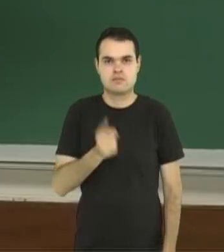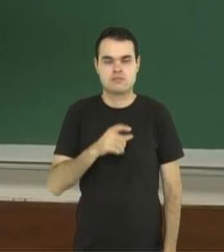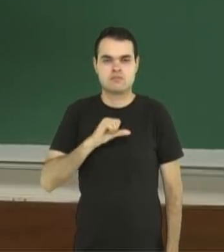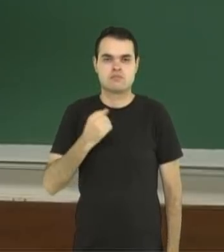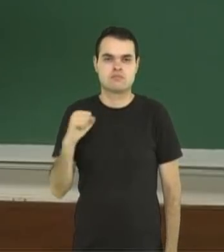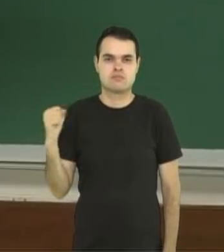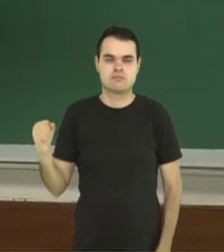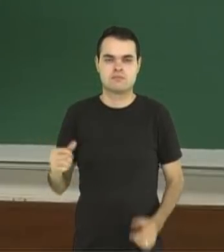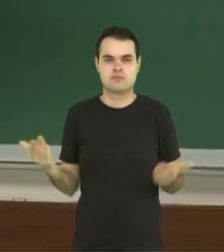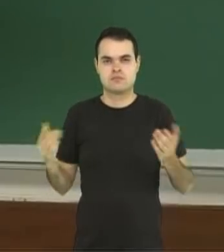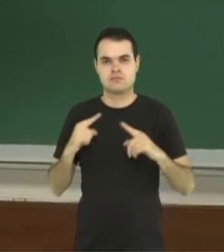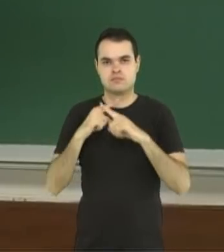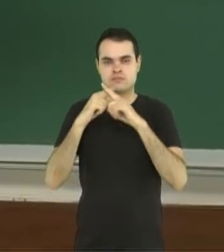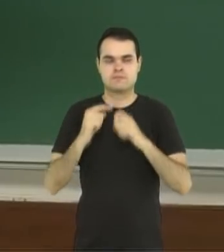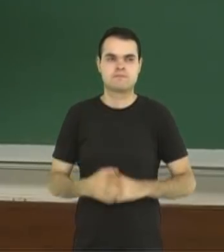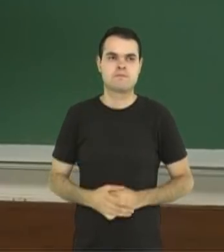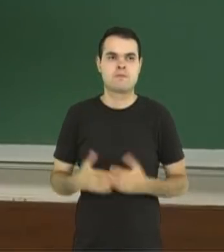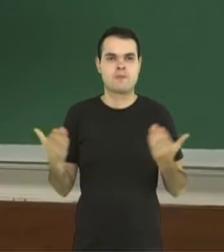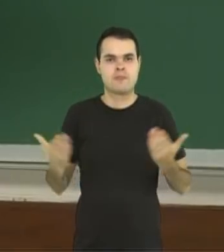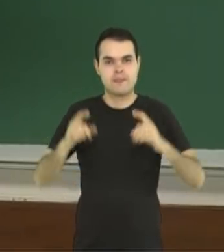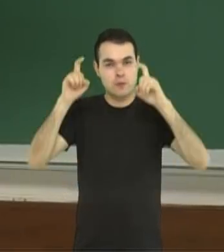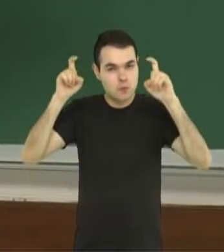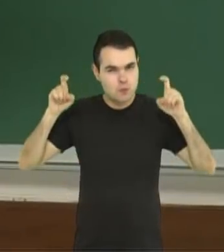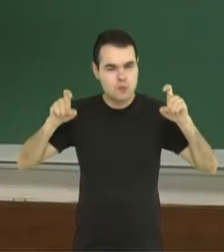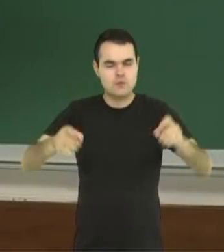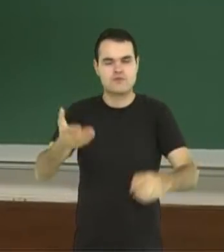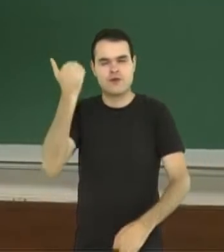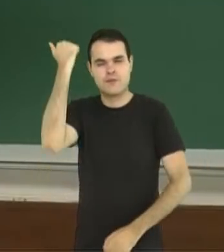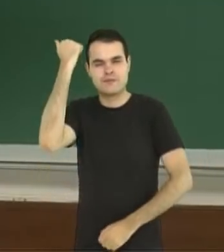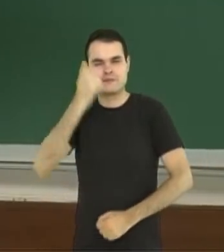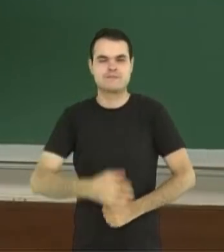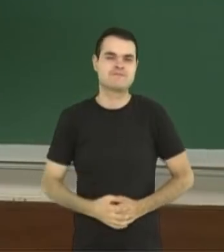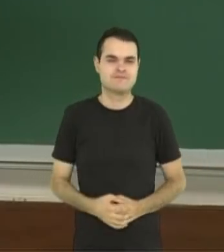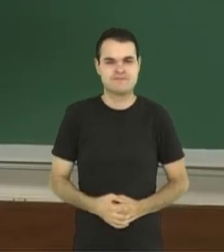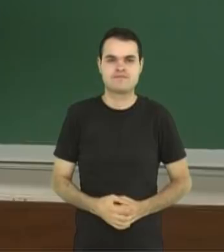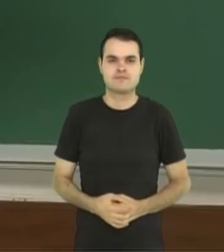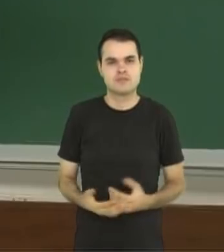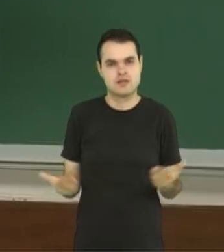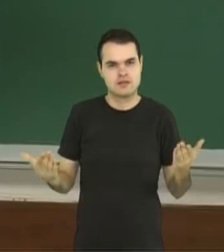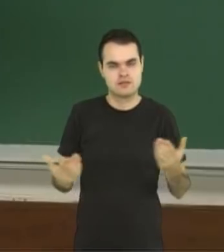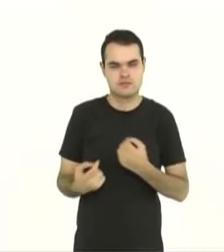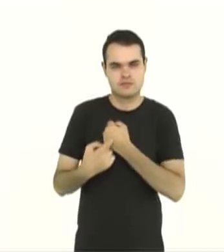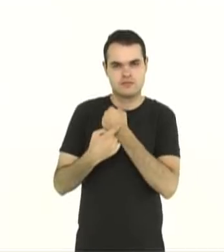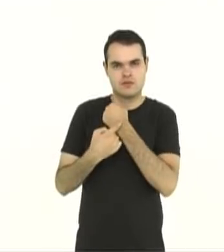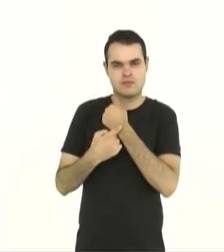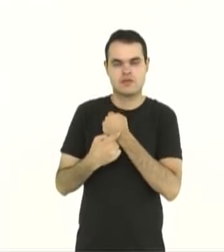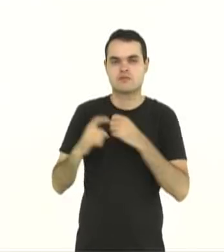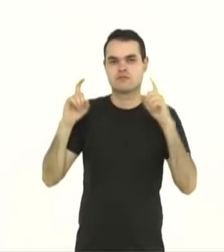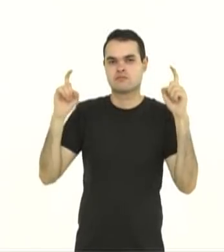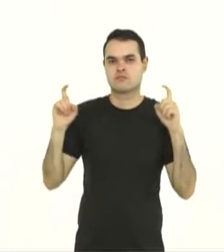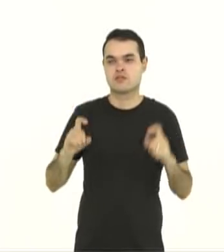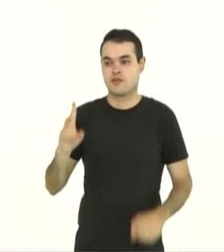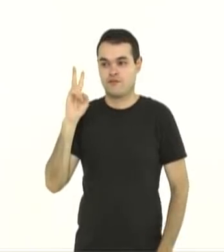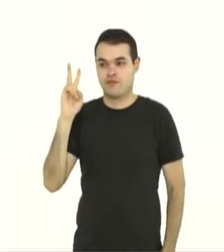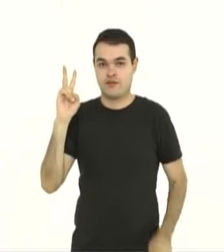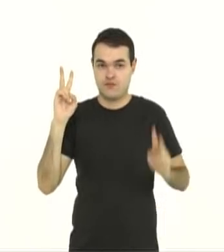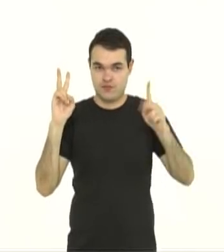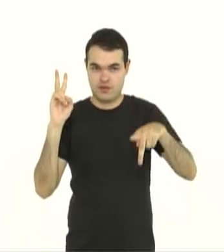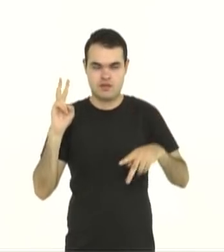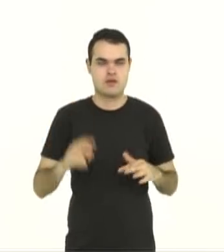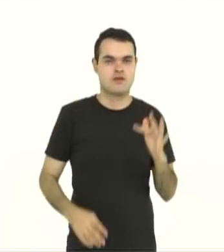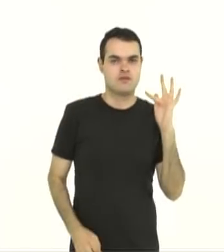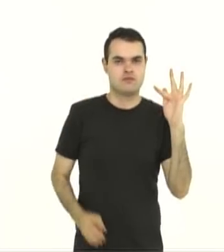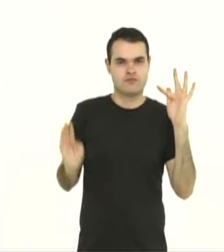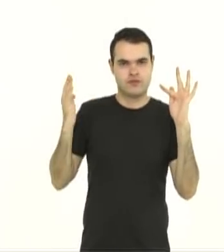a multiplicação, tá bom? Vamos para o quiz? Isso mesmo, chegou a hora do quiz. Então, marque V para verdadeiro e F